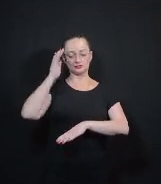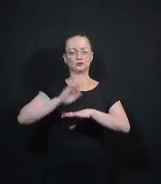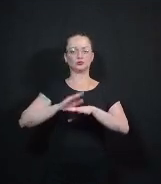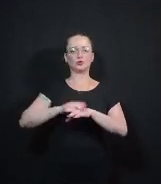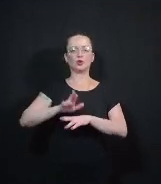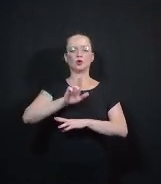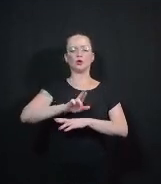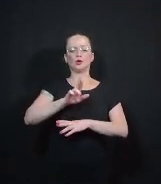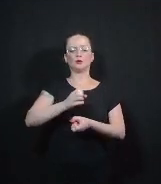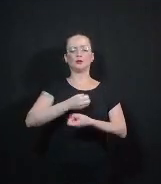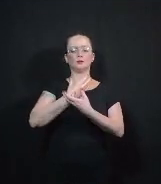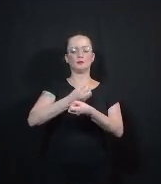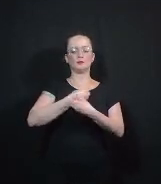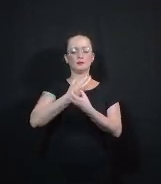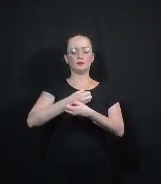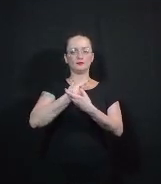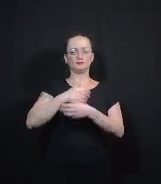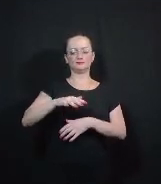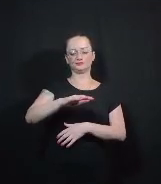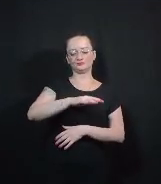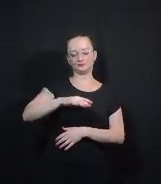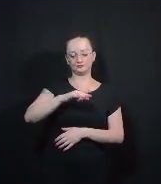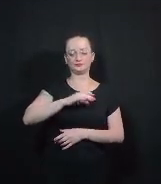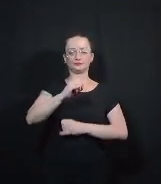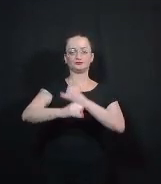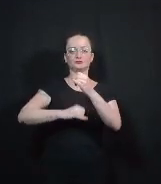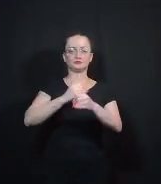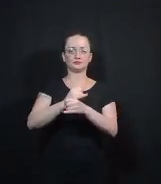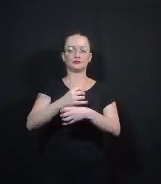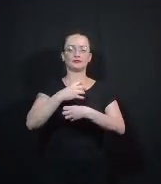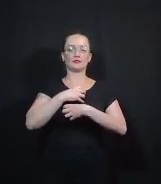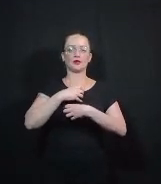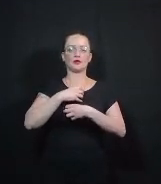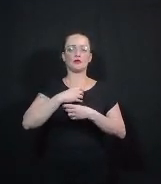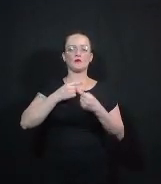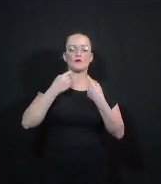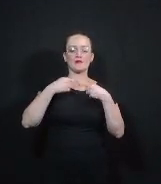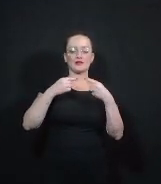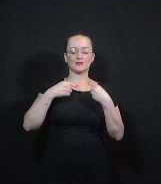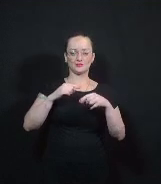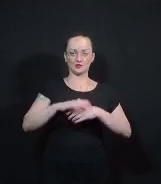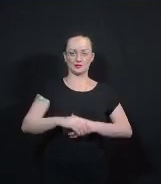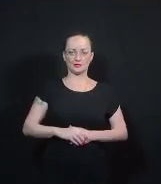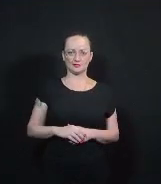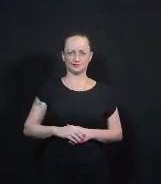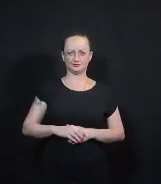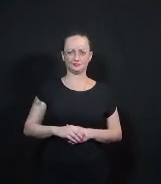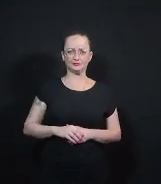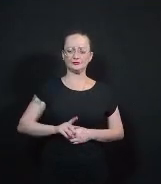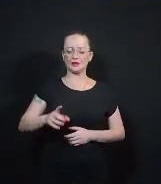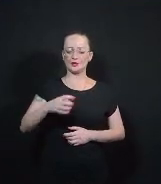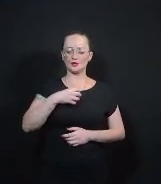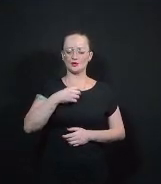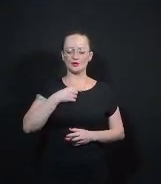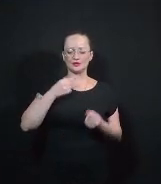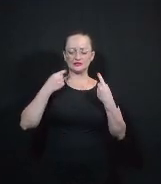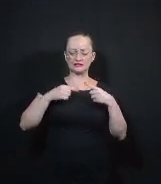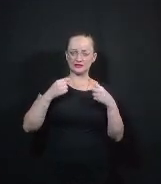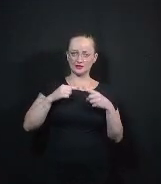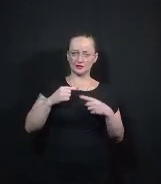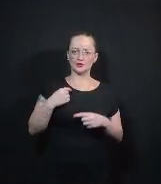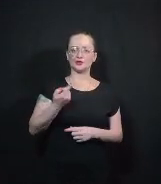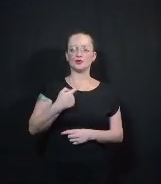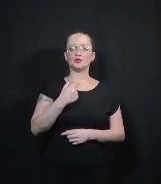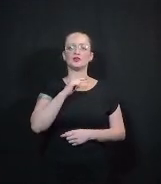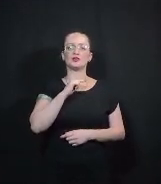consumirem informações em ambiente digital de forma crítica. E aí, nessa forma crítica, a gente tem